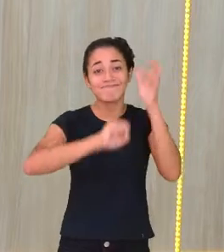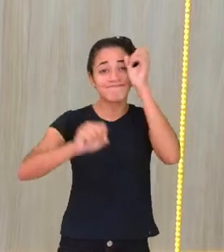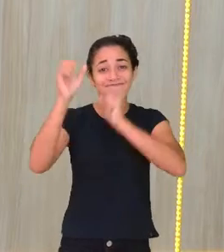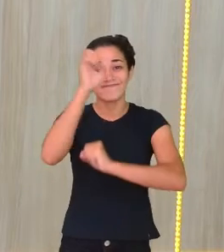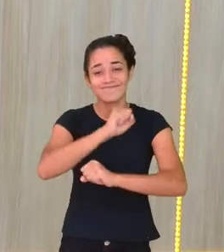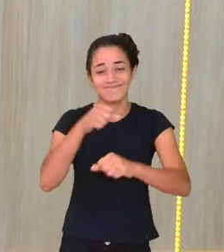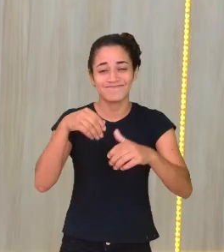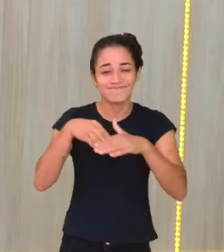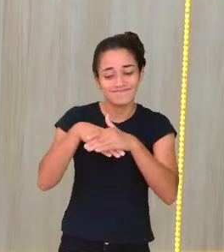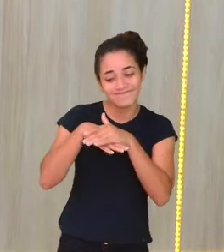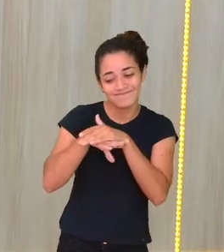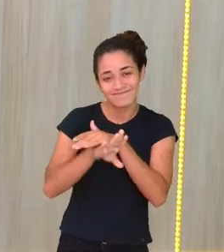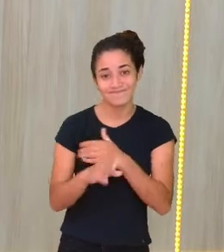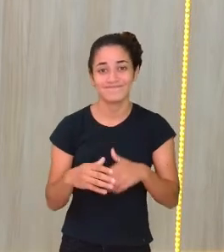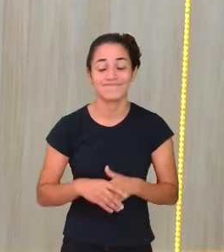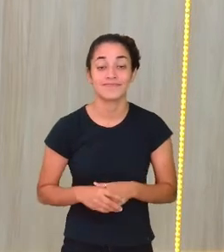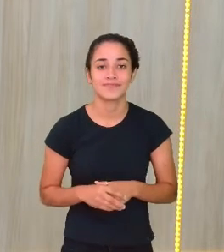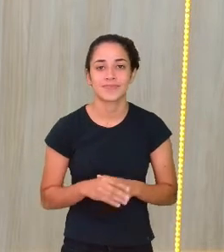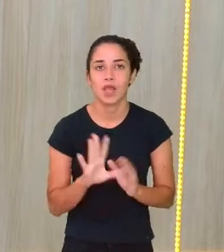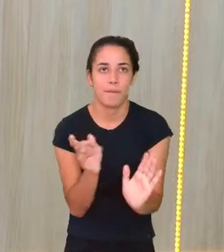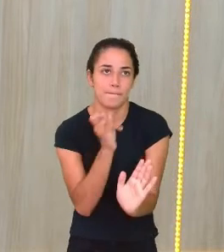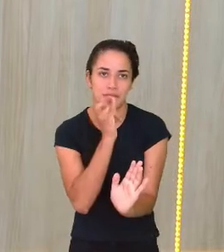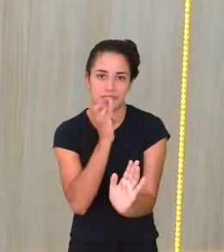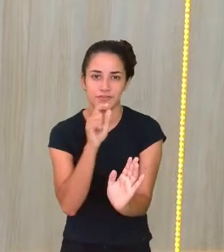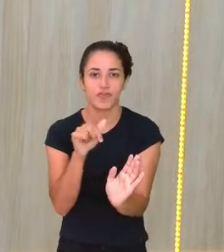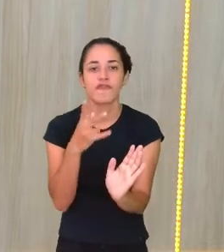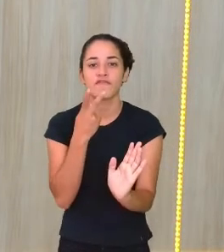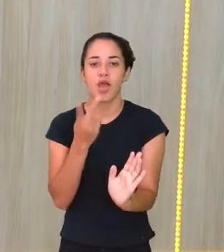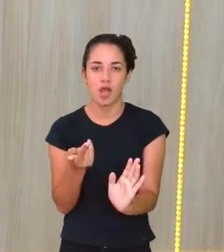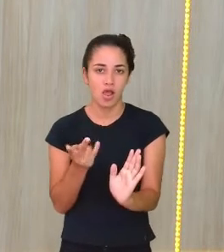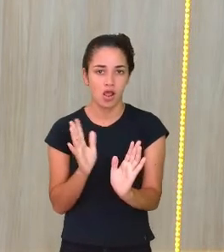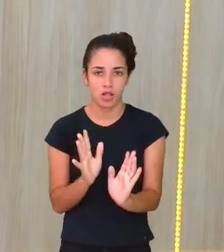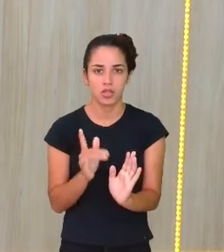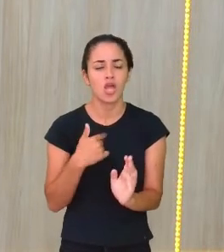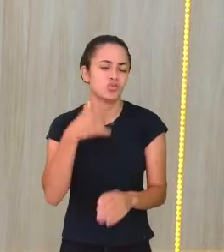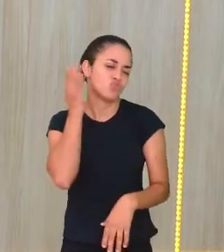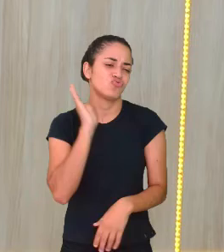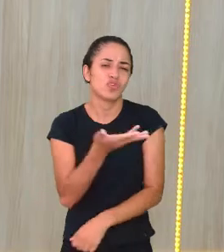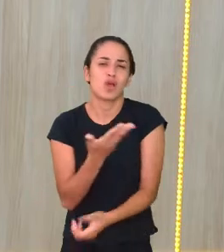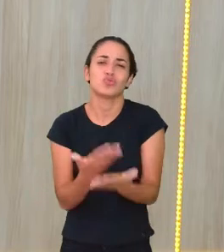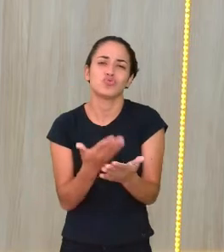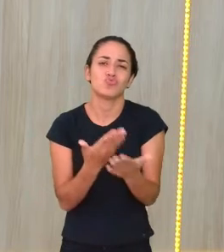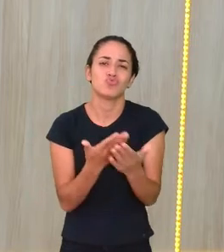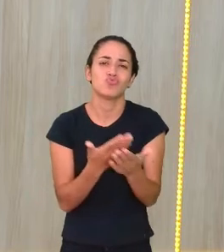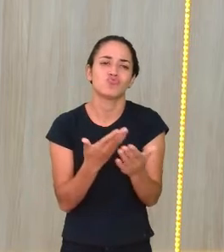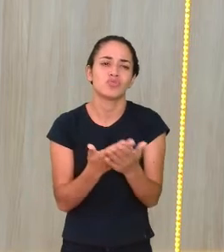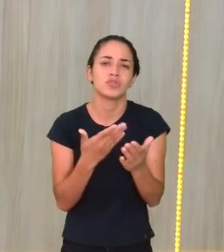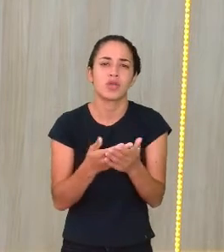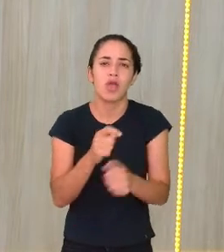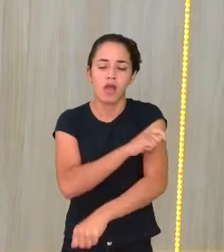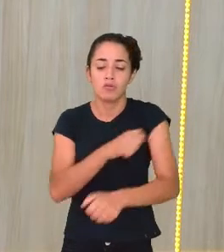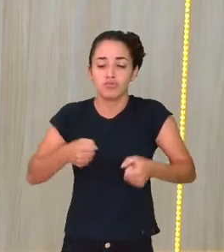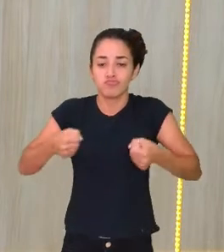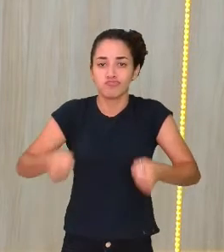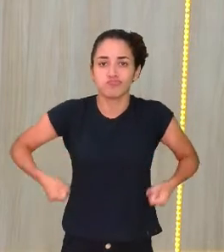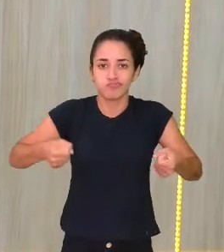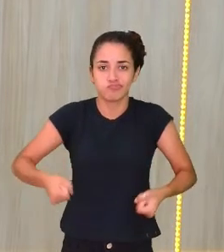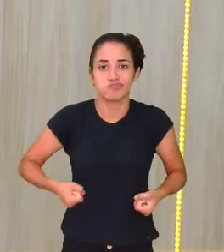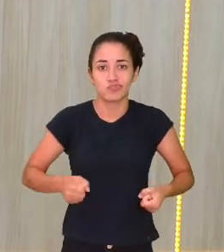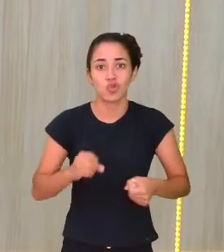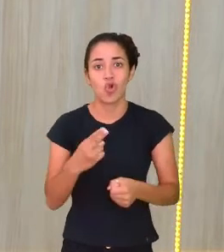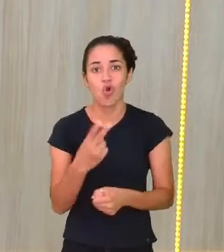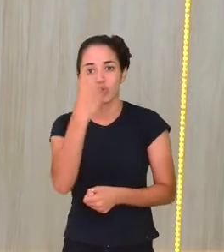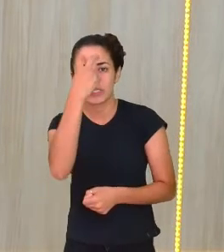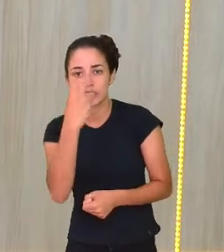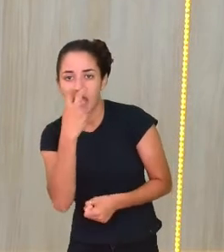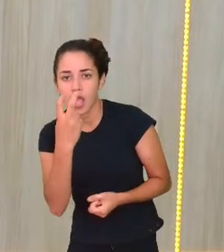convive. Uma coisa é você falar que você já estudou com um estudante que usa cadeiras de rodas, ou de um estudante